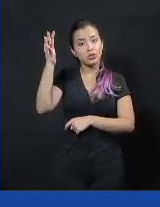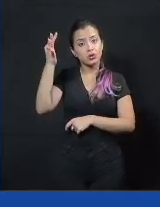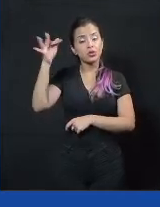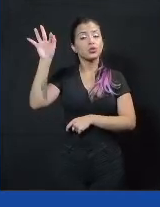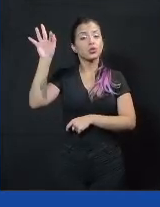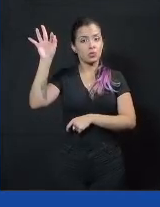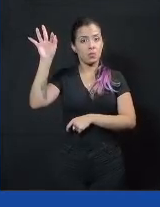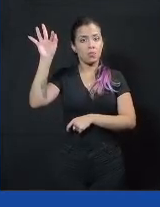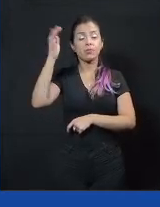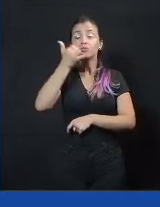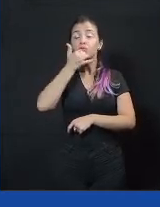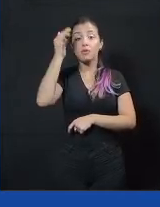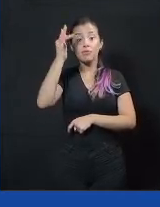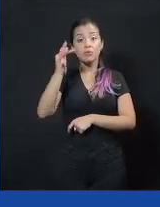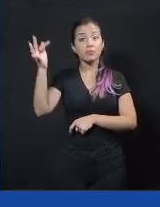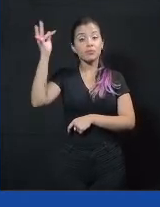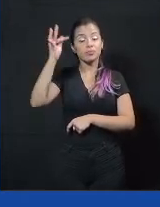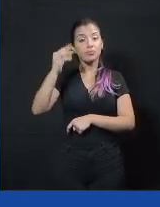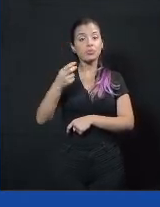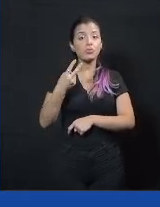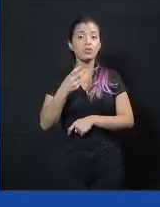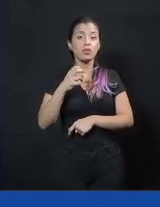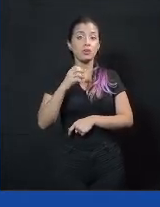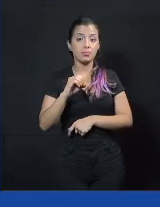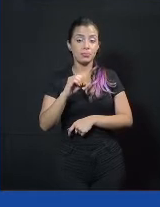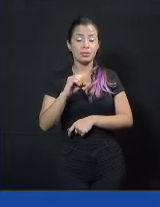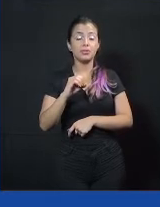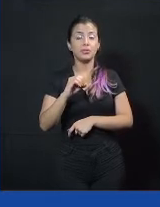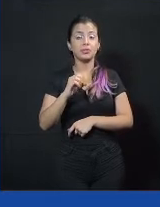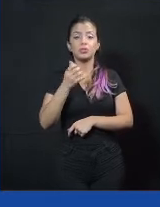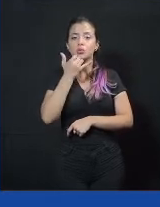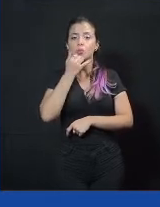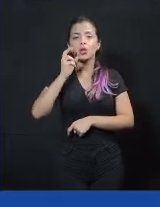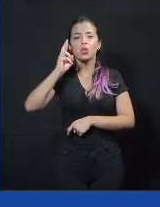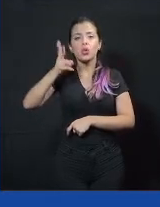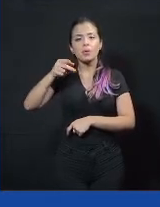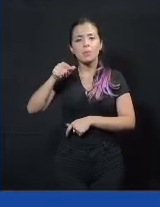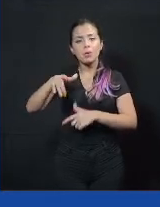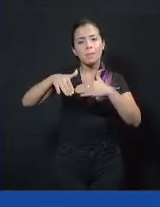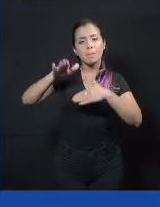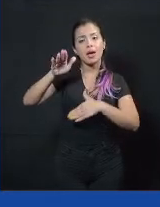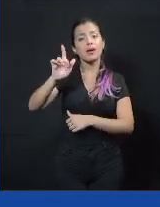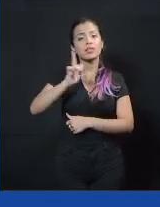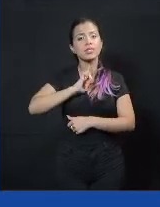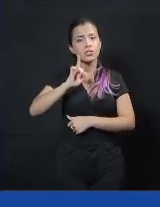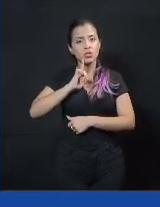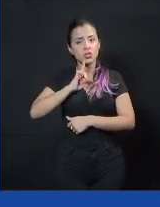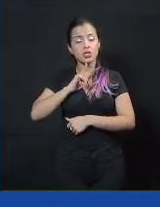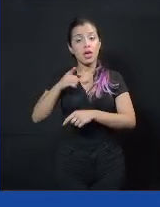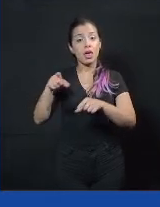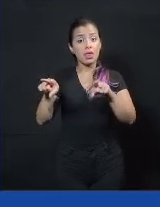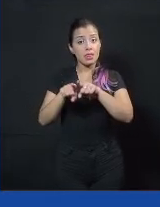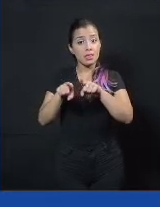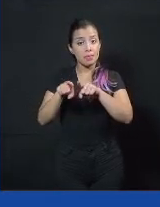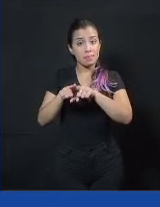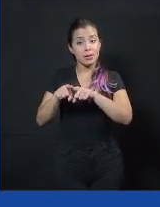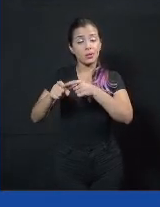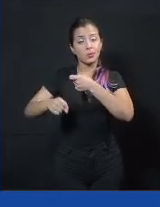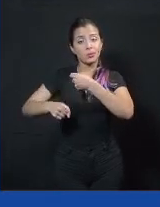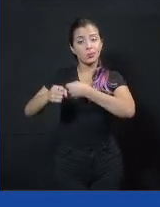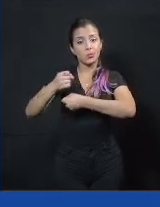havia 2.723 universitários indígenas. Em 2017, já havia mais de